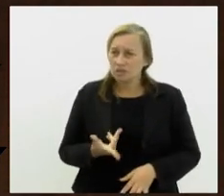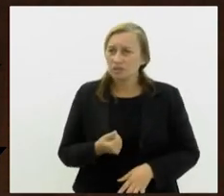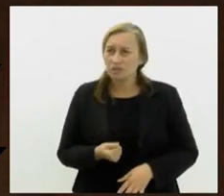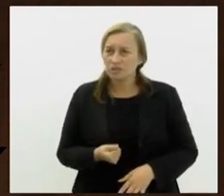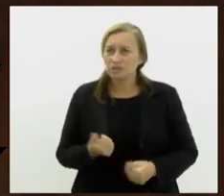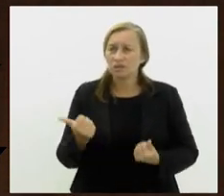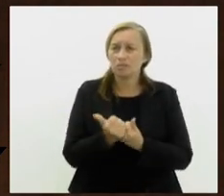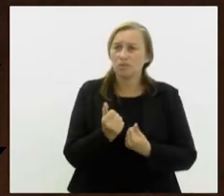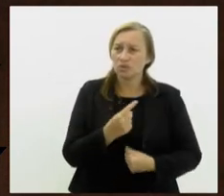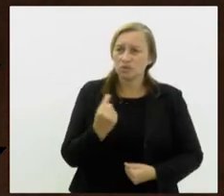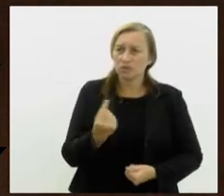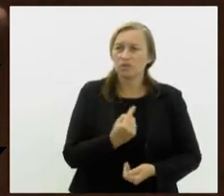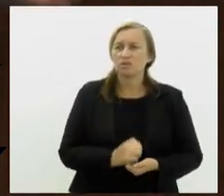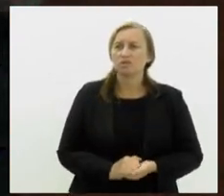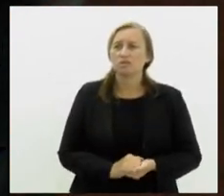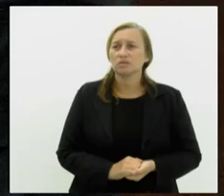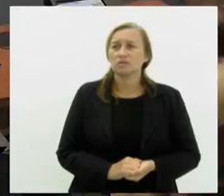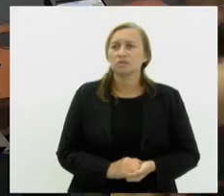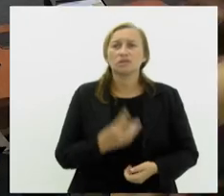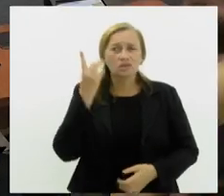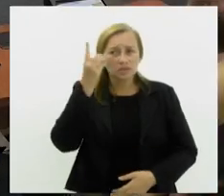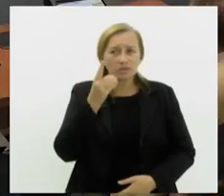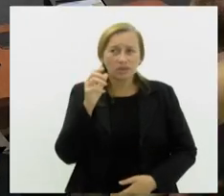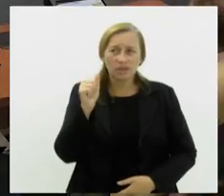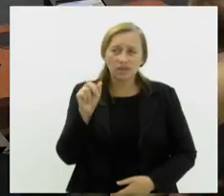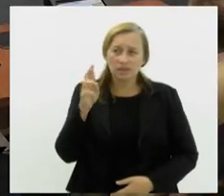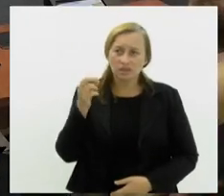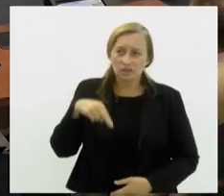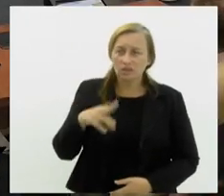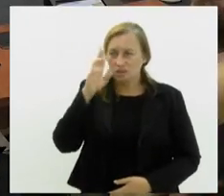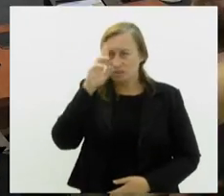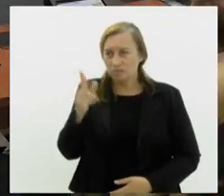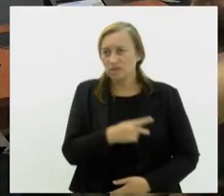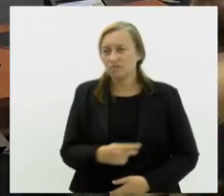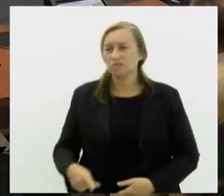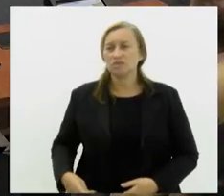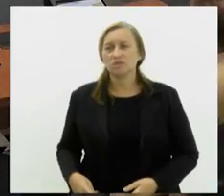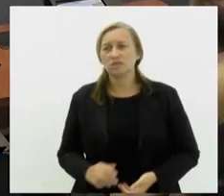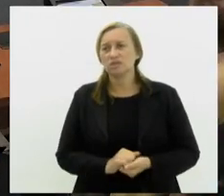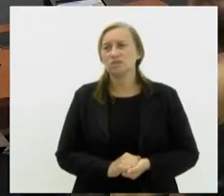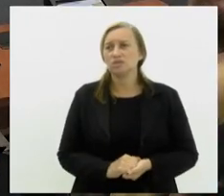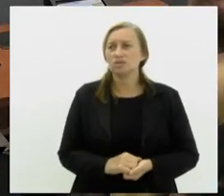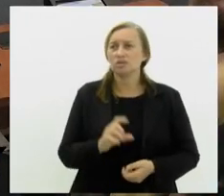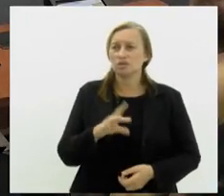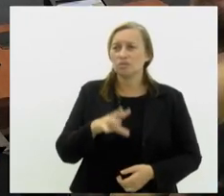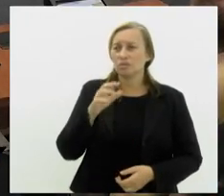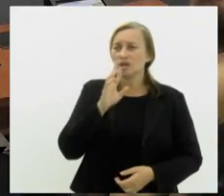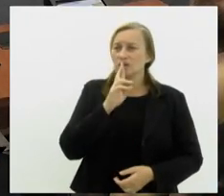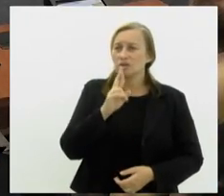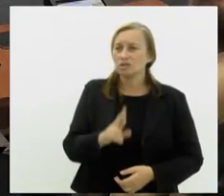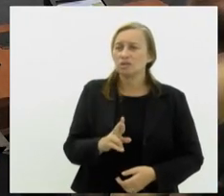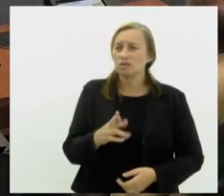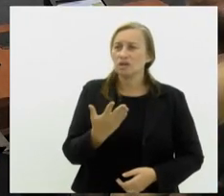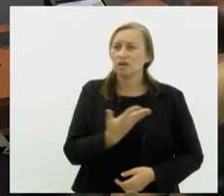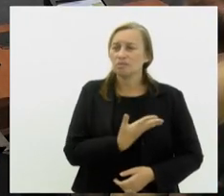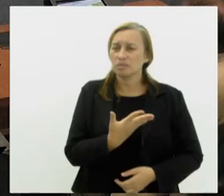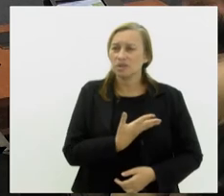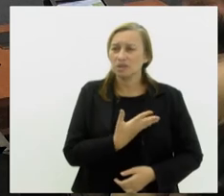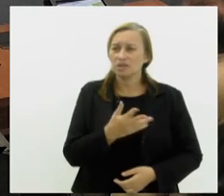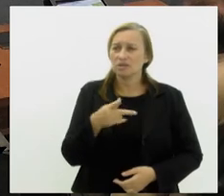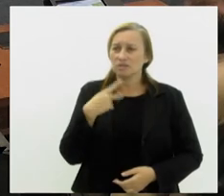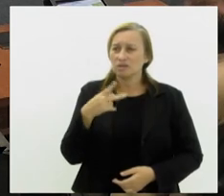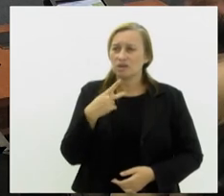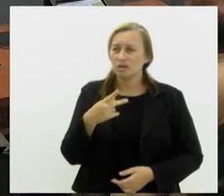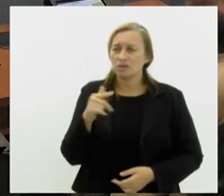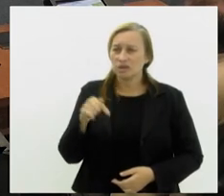contem conosco. Deputado Anderson Moraes. Presidente, só para responder o nosso nobre colega que acabou de